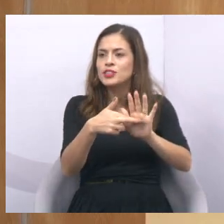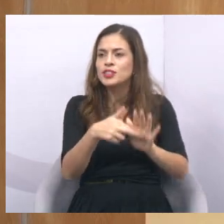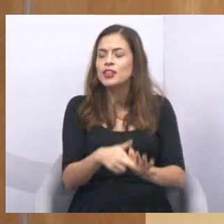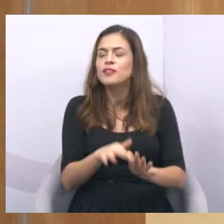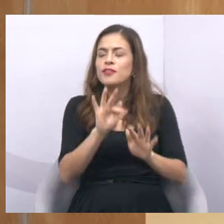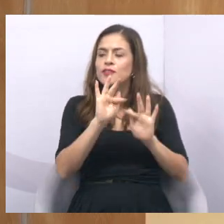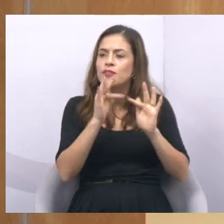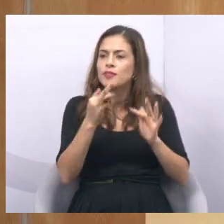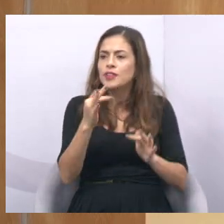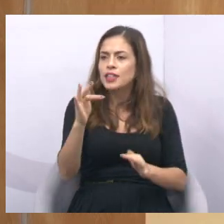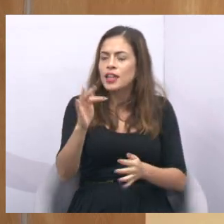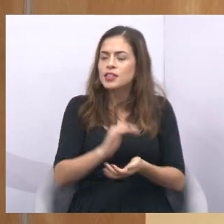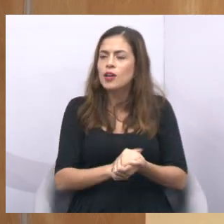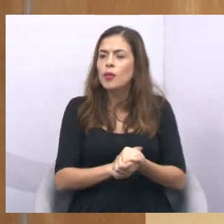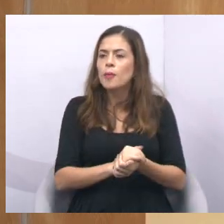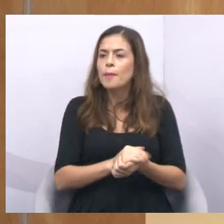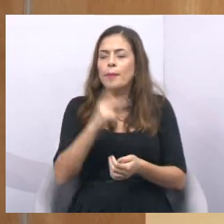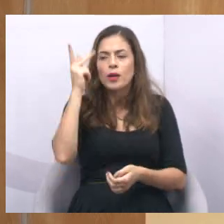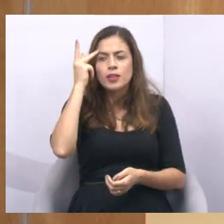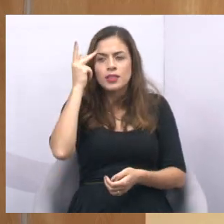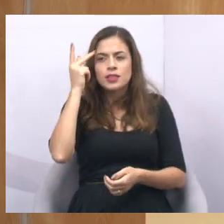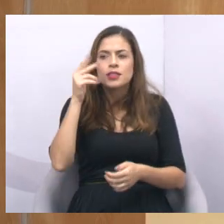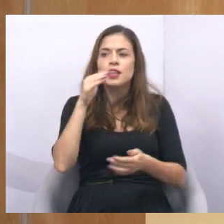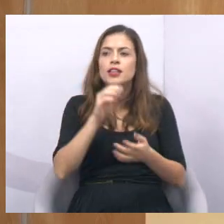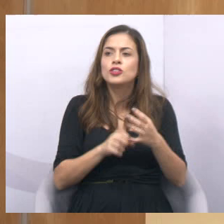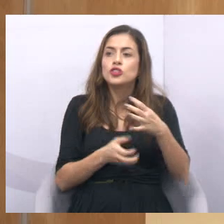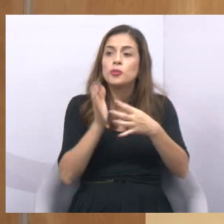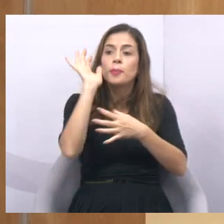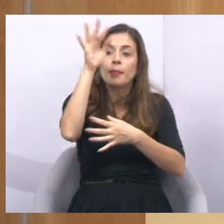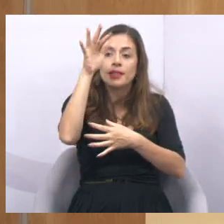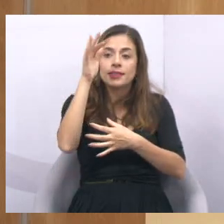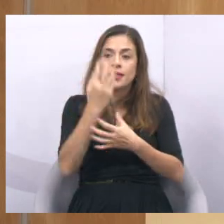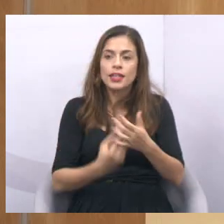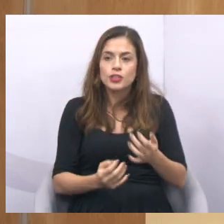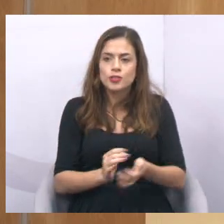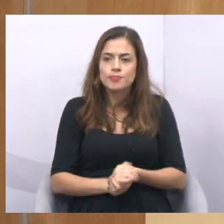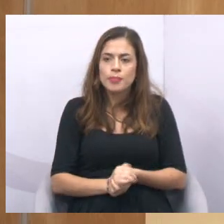de Basquetebol que se encontravam naquele momento, paramos o jogo.